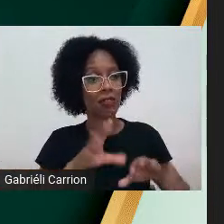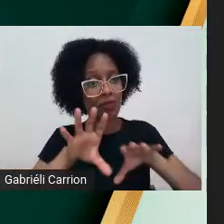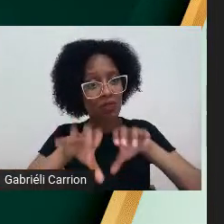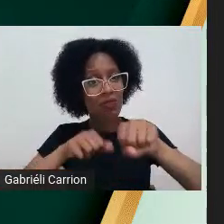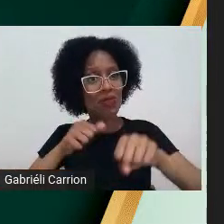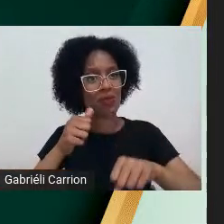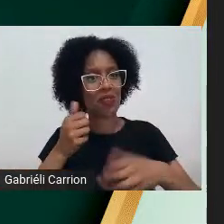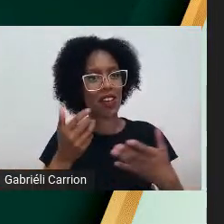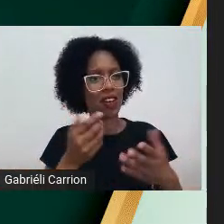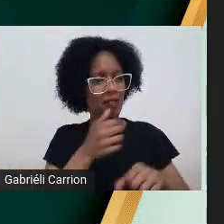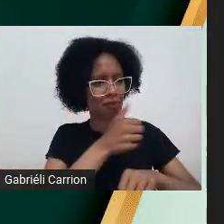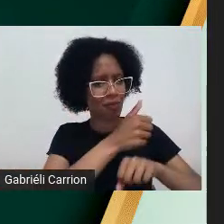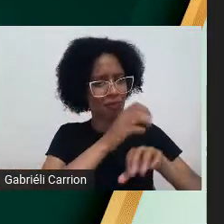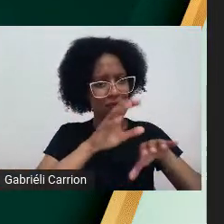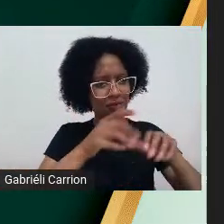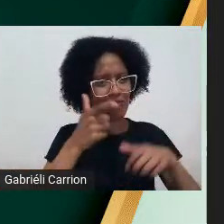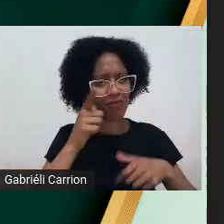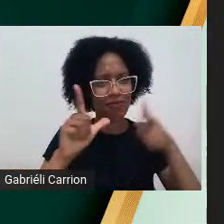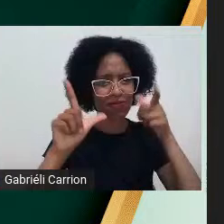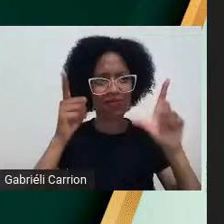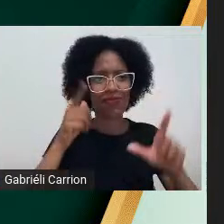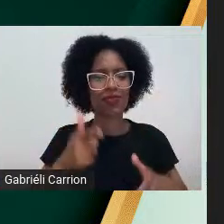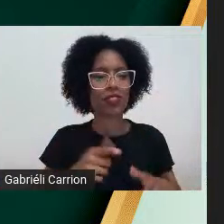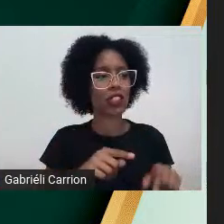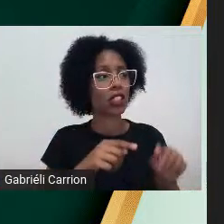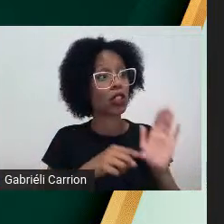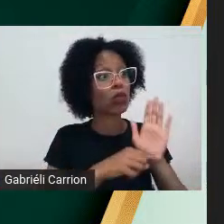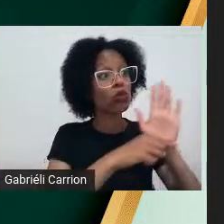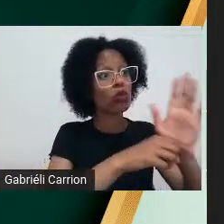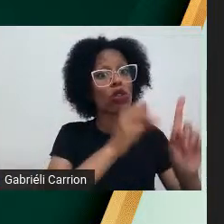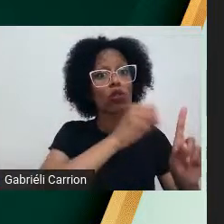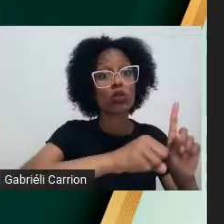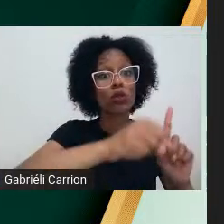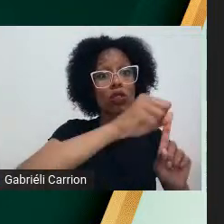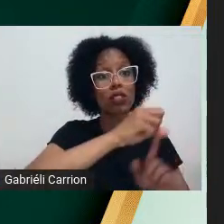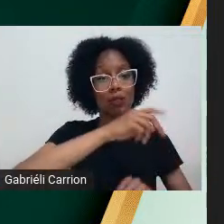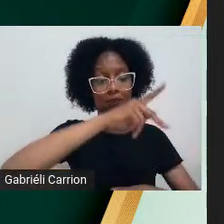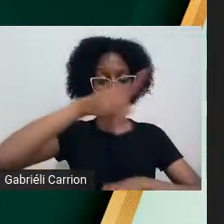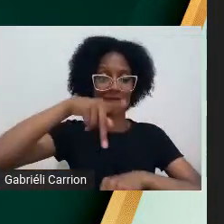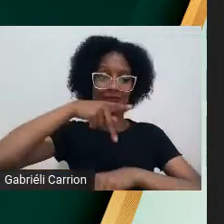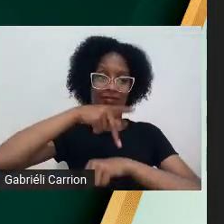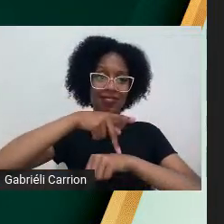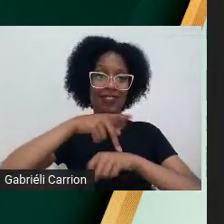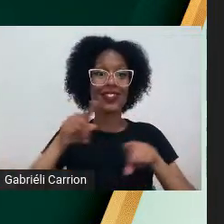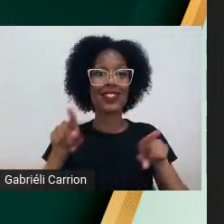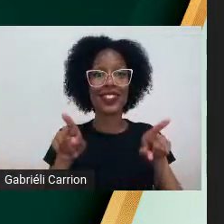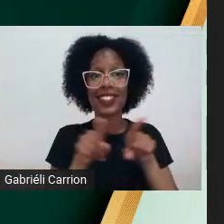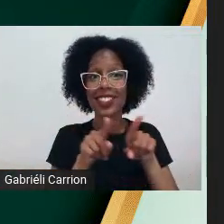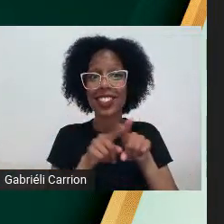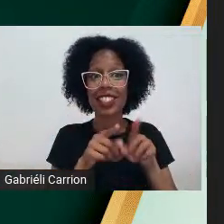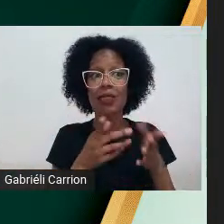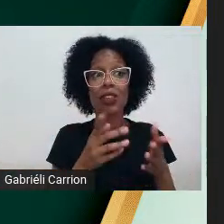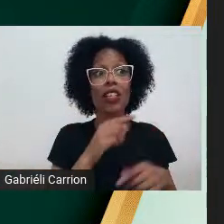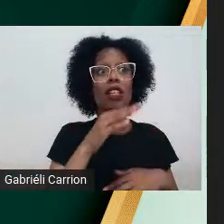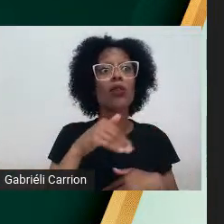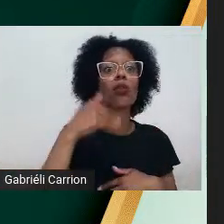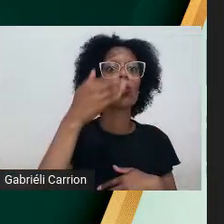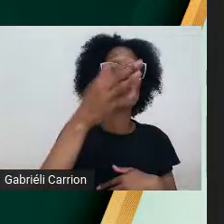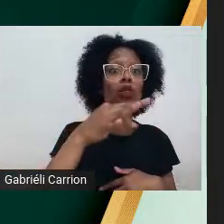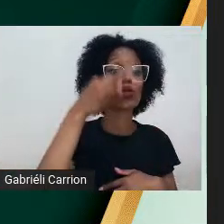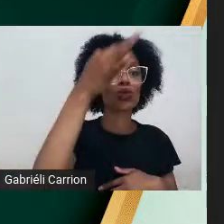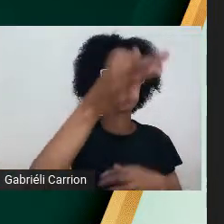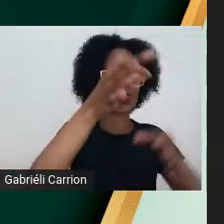capacitados a atuar em prol do desenvolvimento sustentável da região e do país, e com isso construírem uma sociedade mais